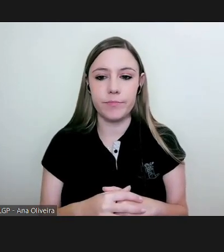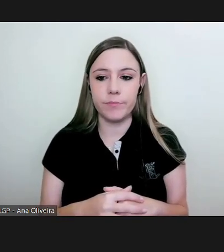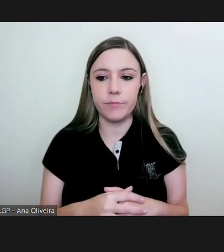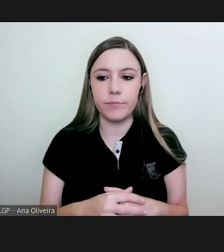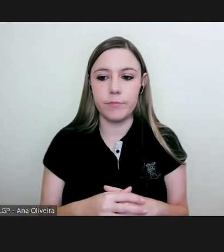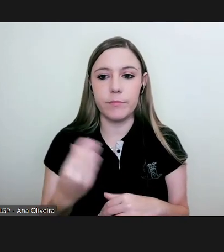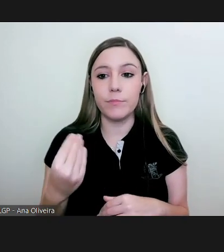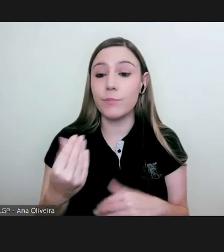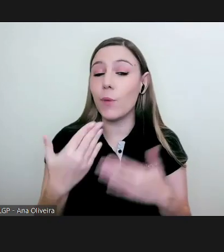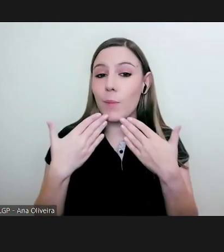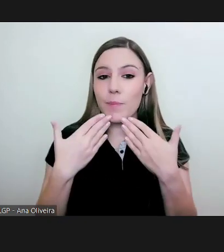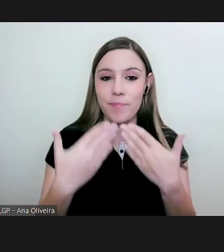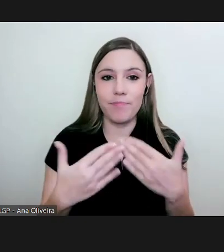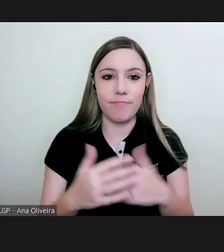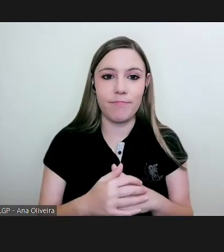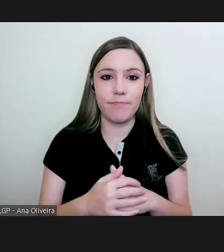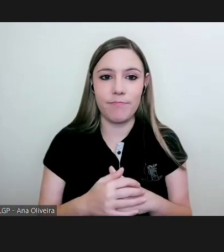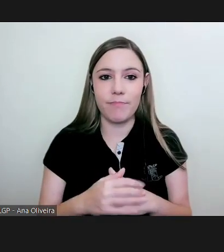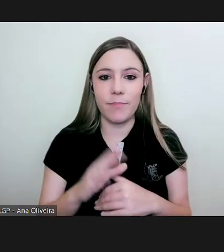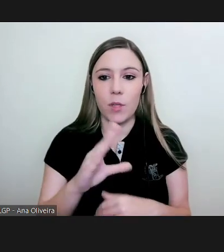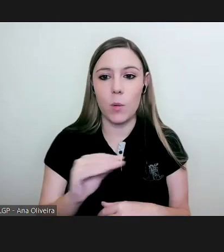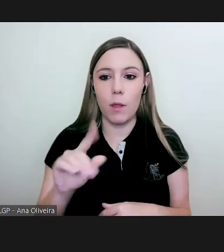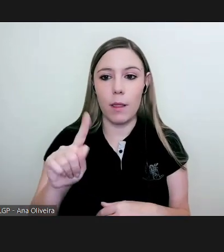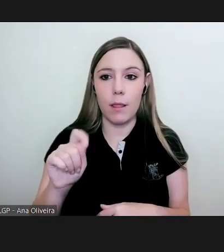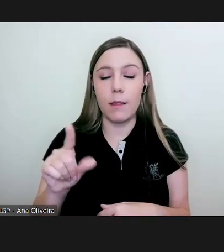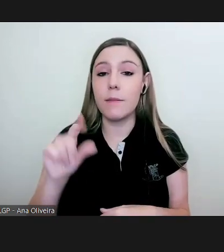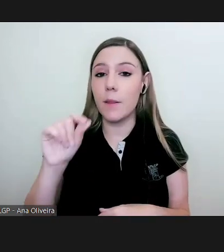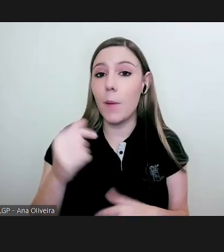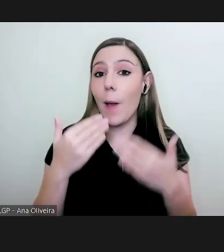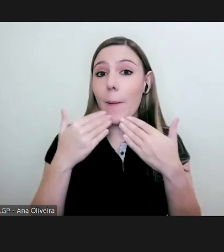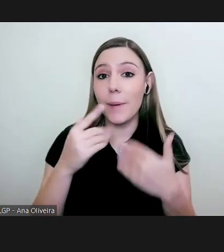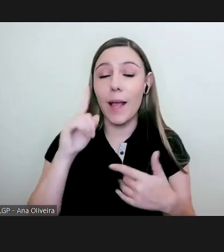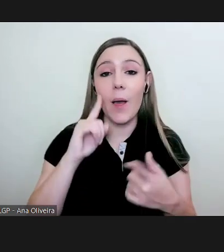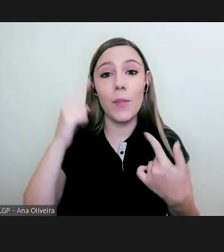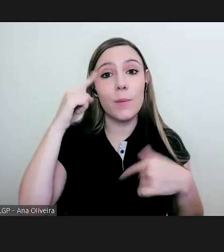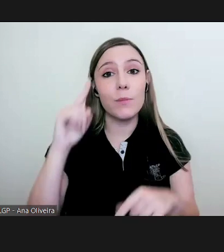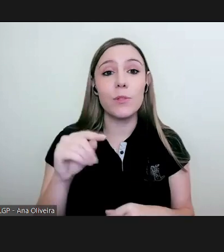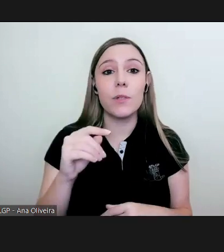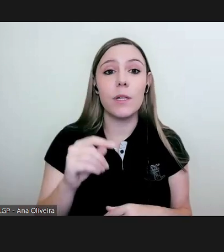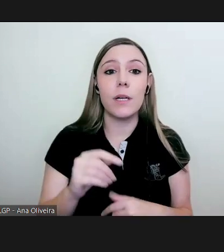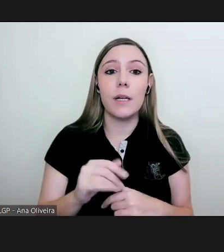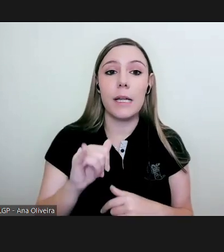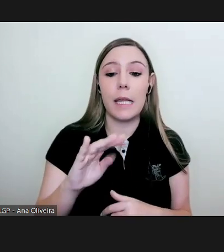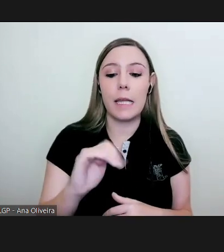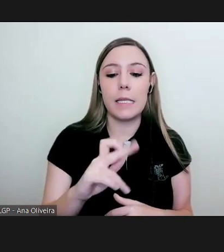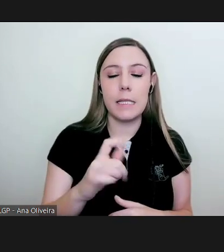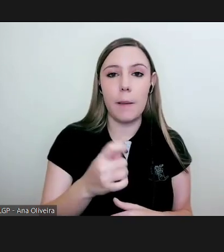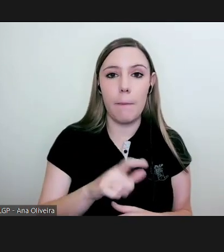Bem, muito obrigado. Bem, João Lé, muito obrigado também, professora Isabel Fonseca, pelas intervenções iniciais.